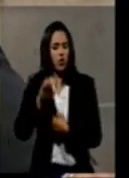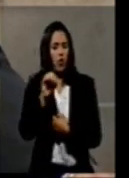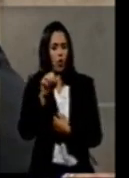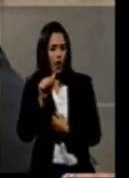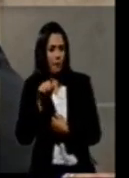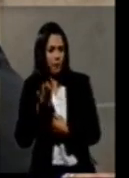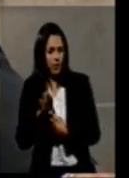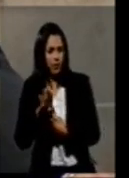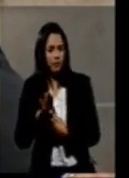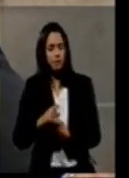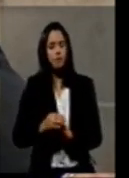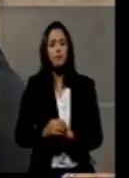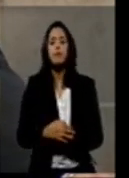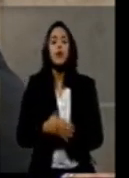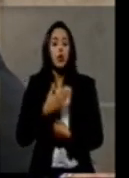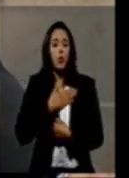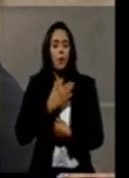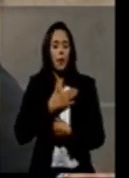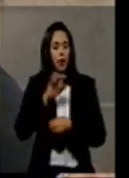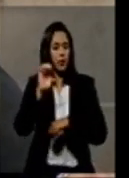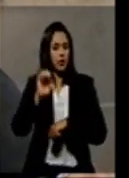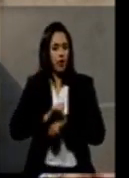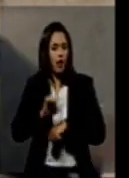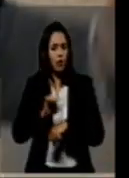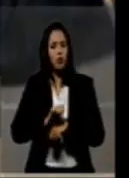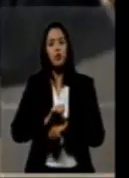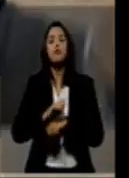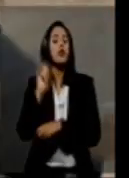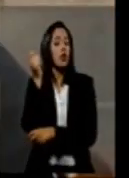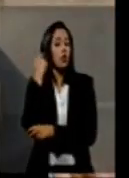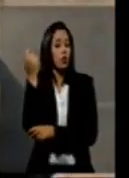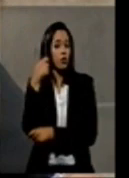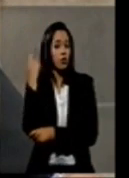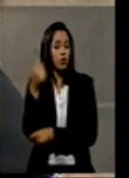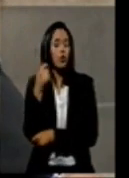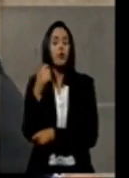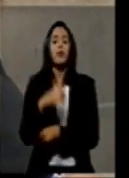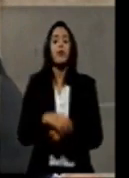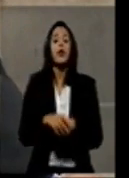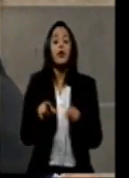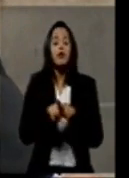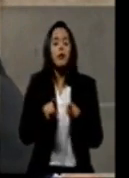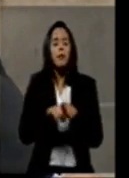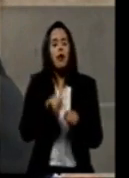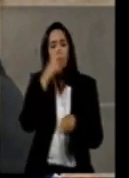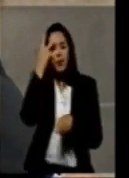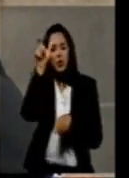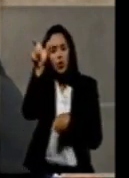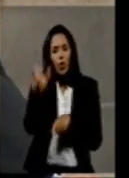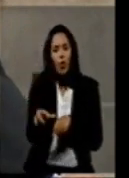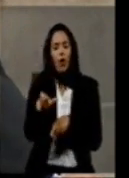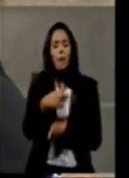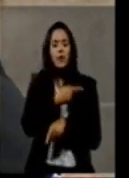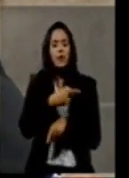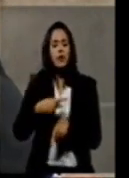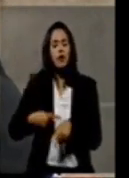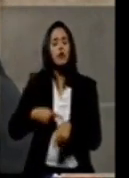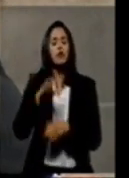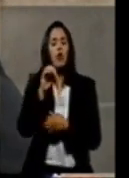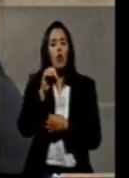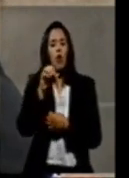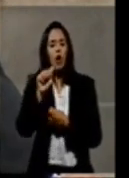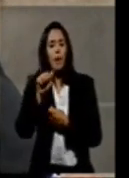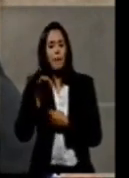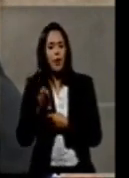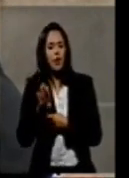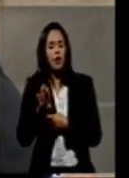do brasil do meu estado o estado do rio grande do sul ricardo breier e na pessoa do presidente da ordem dos advogados do brasil